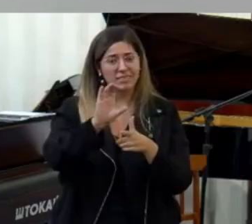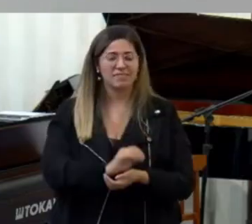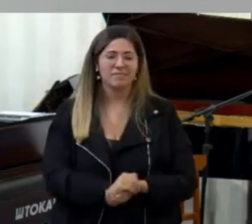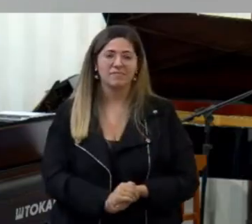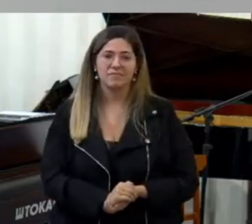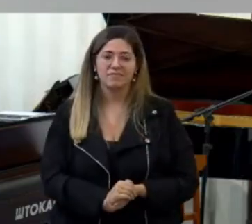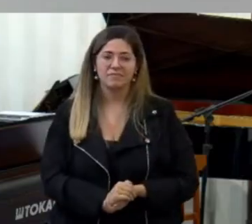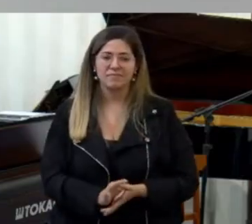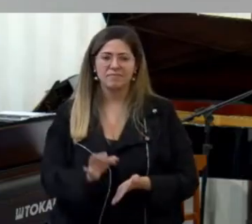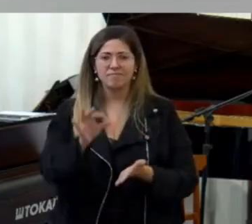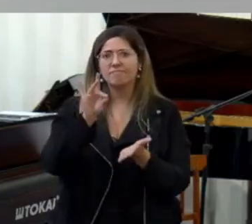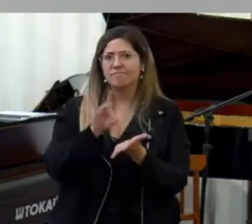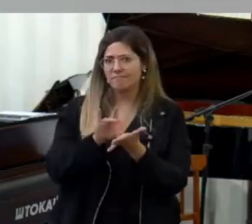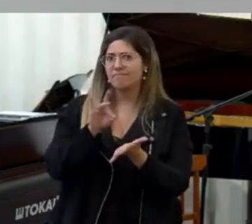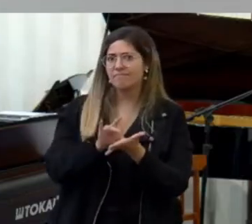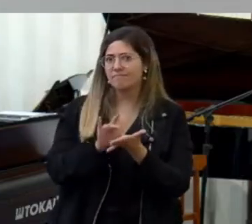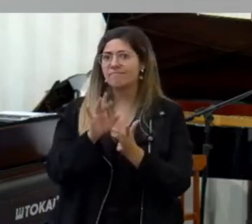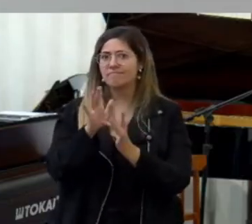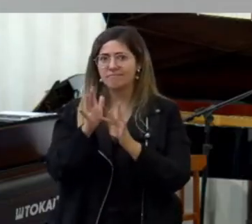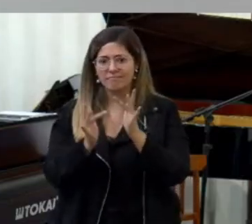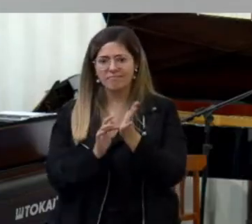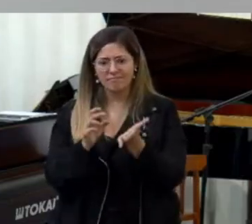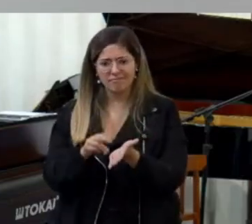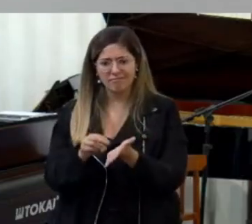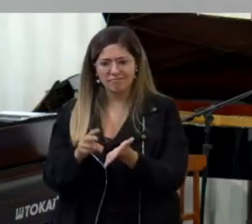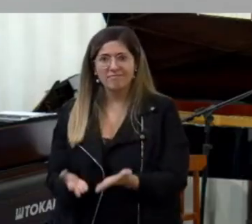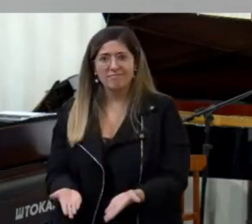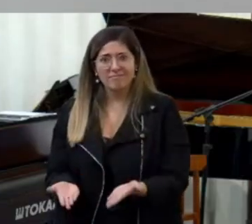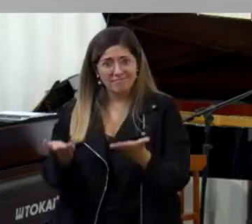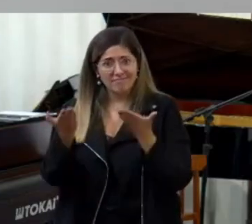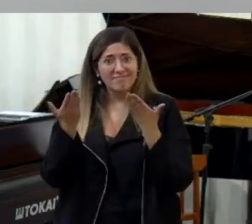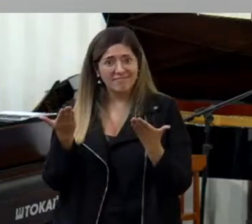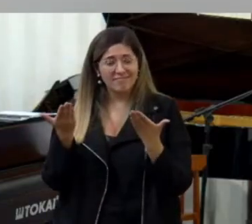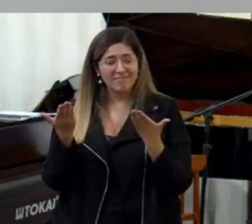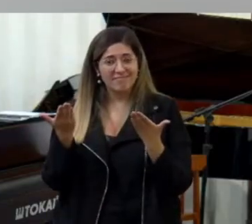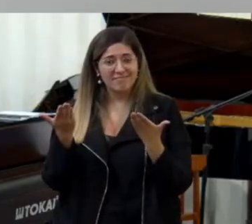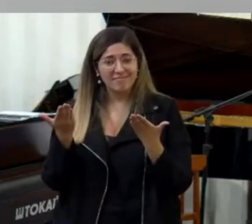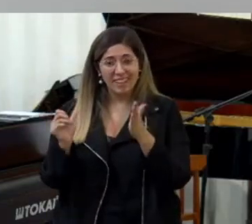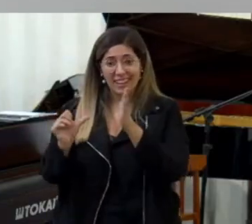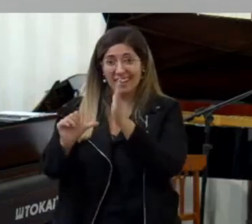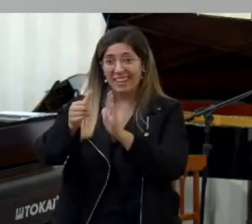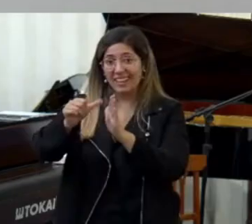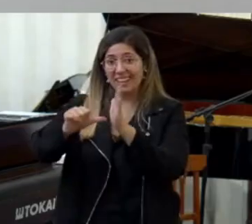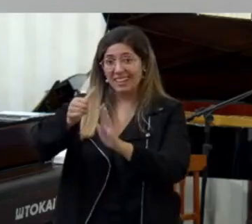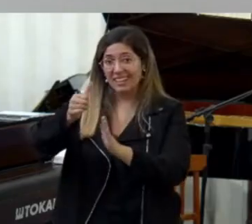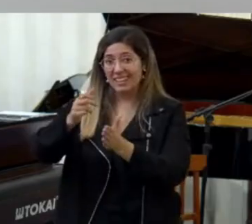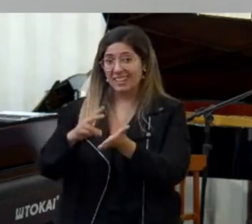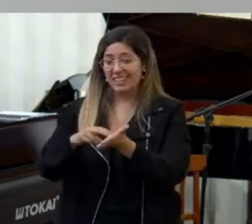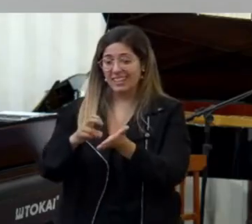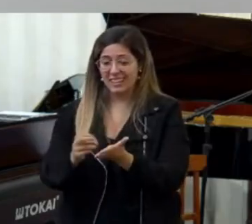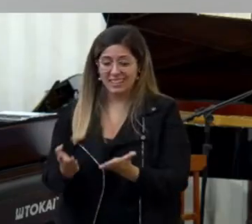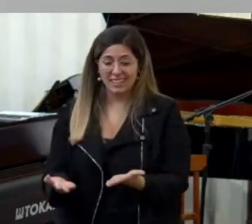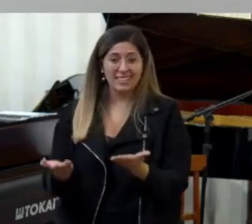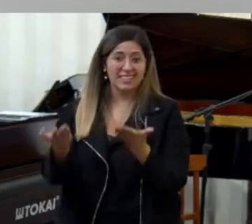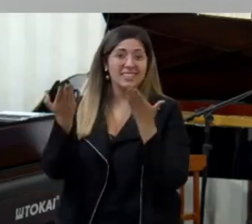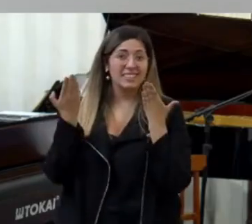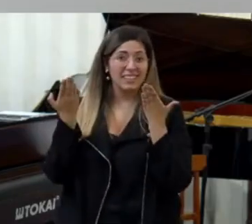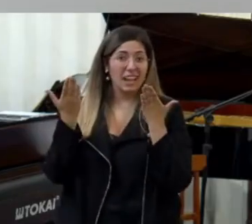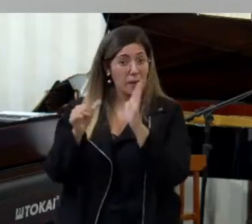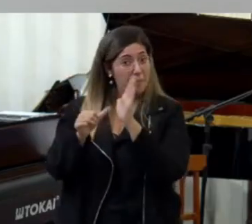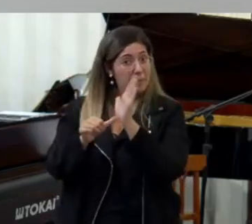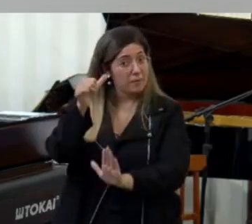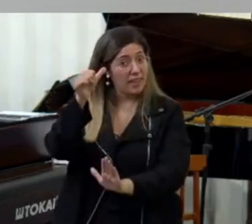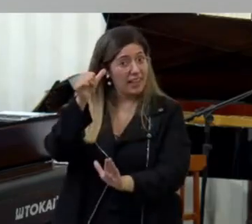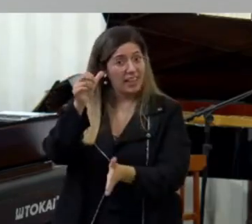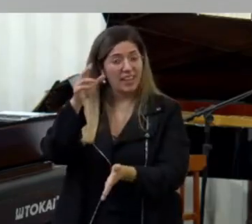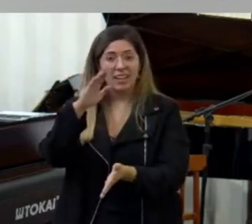de fato, Cristo ressuscitou dentre os mortos, sendo Ele as primícias dos que dormem, as